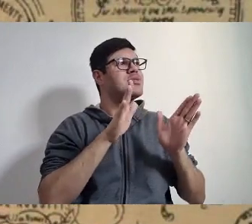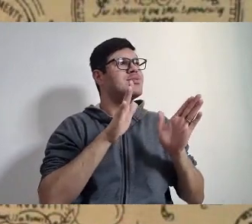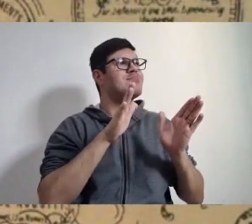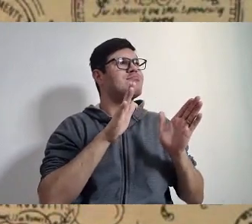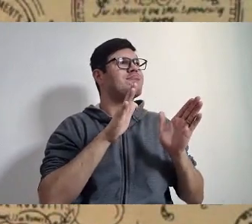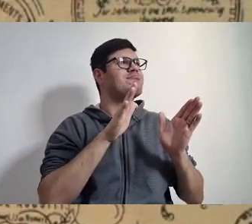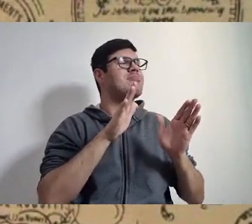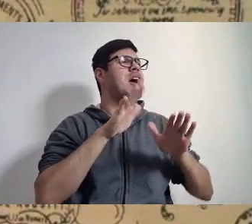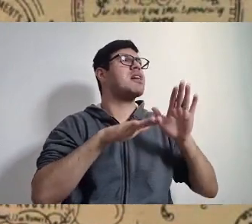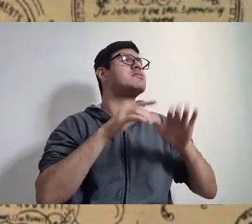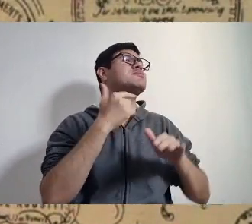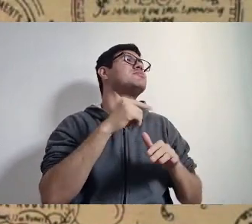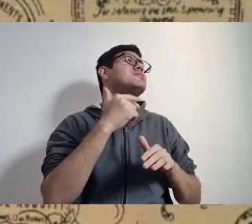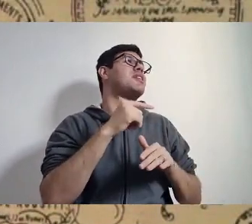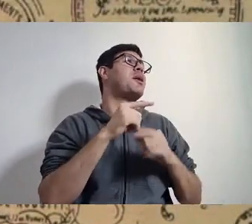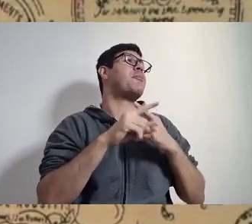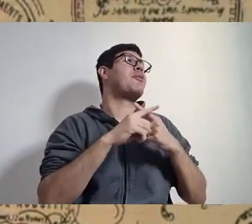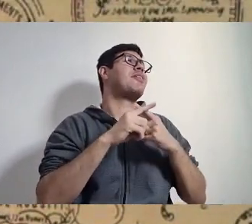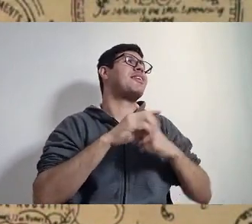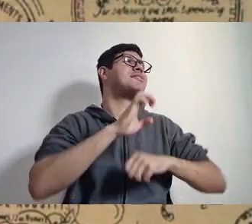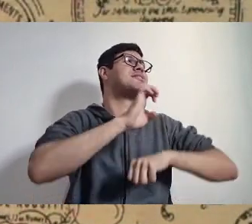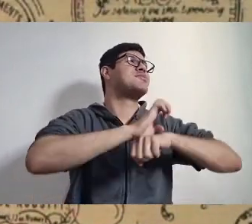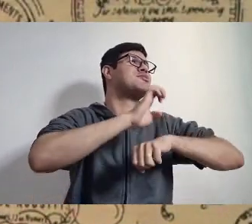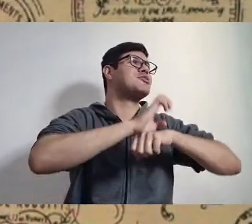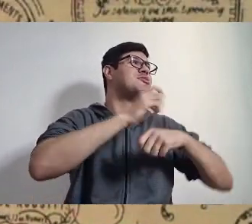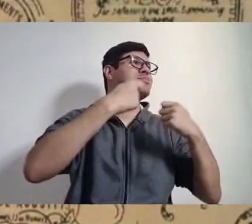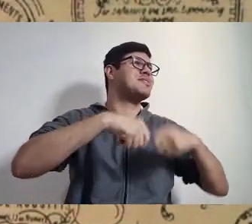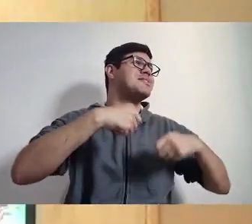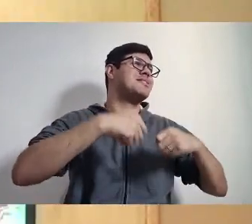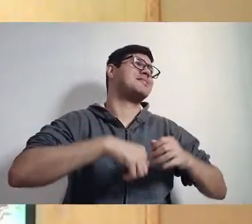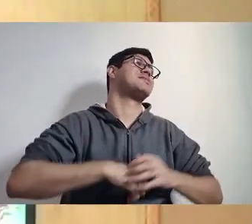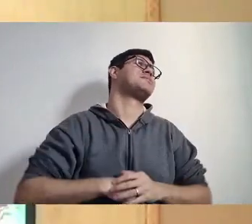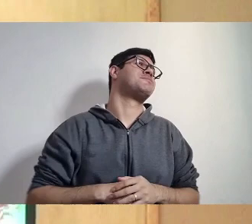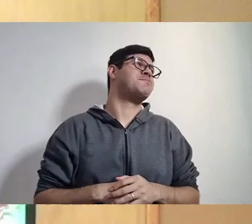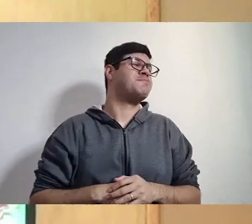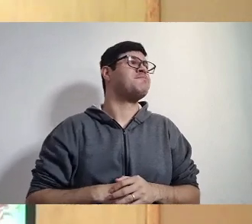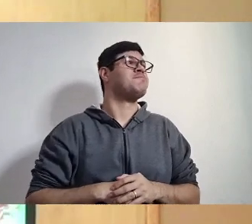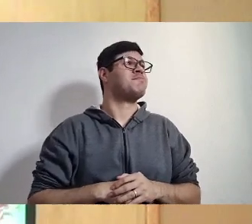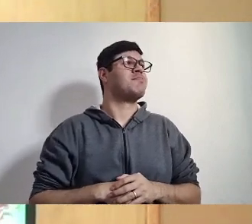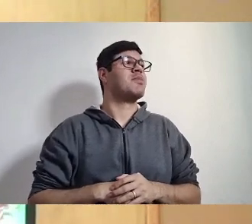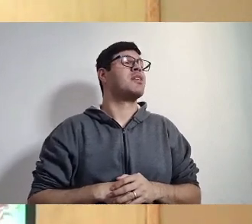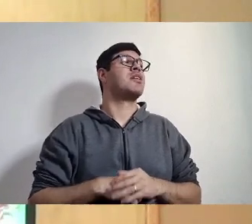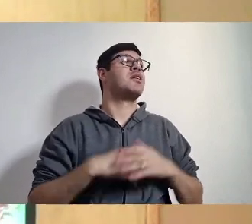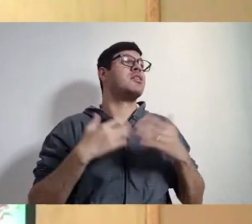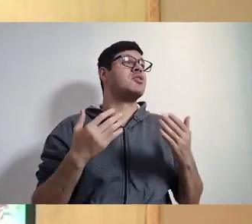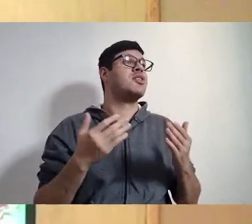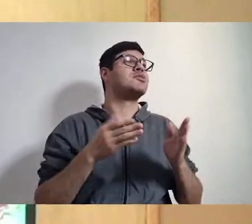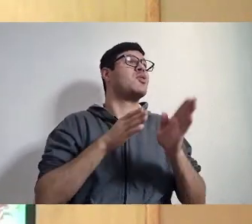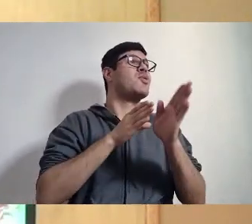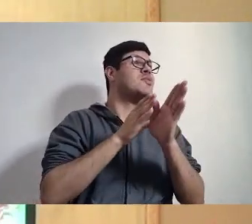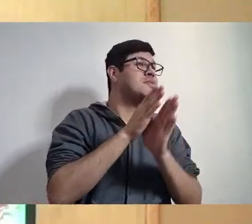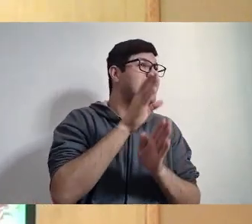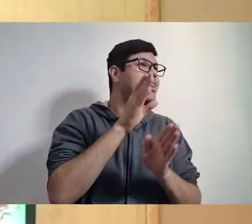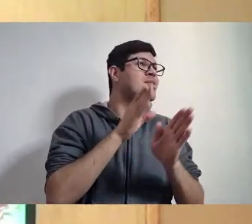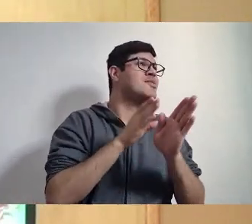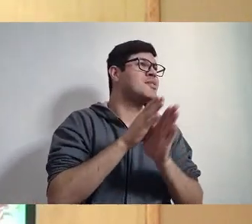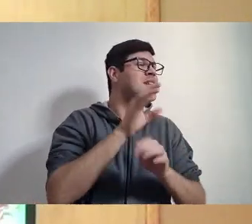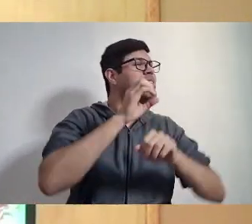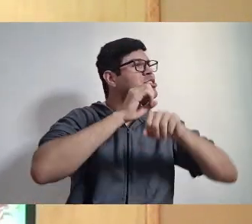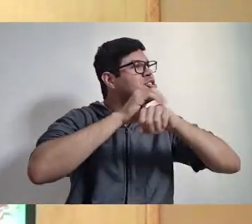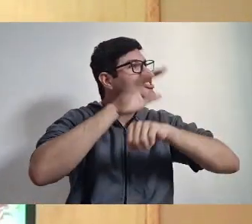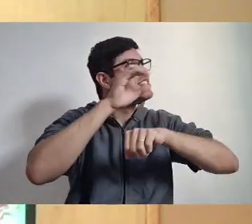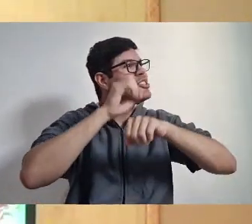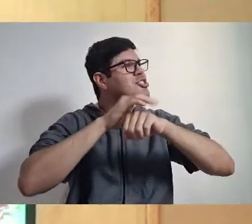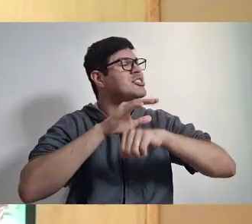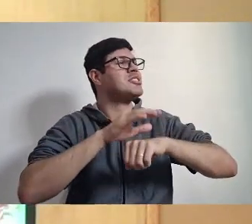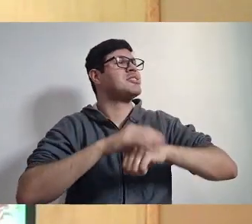o executivo é ele que tem que fazer, né? Certo, você indica. A gente indica, mas assim, indicar não significa que vai ser feito. É